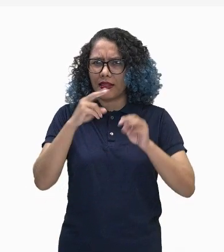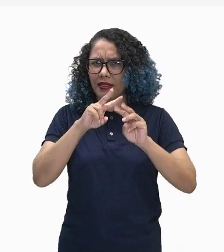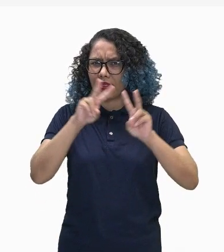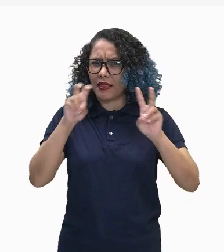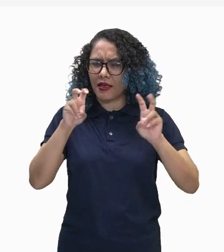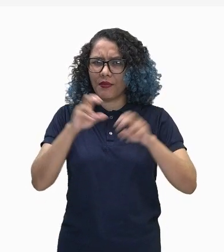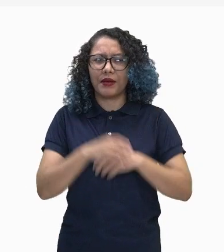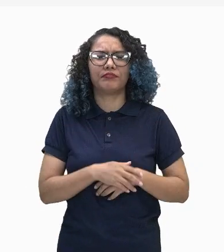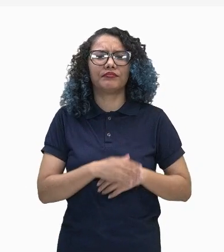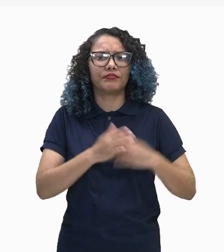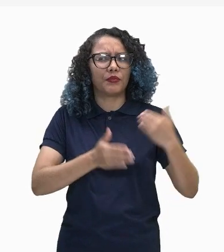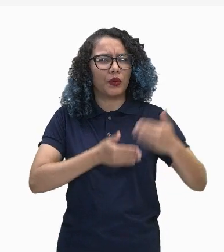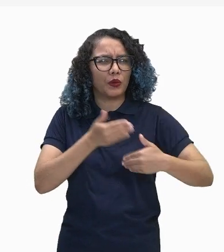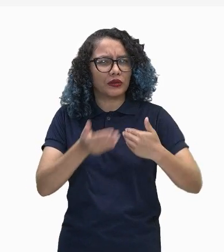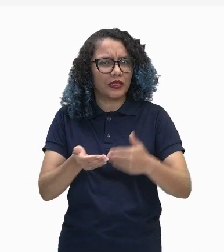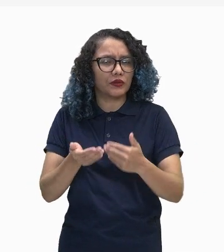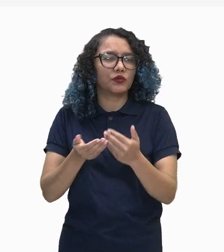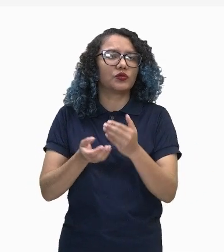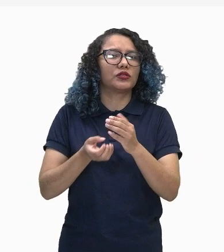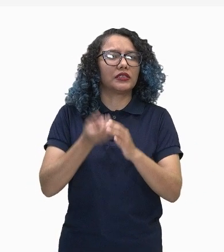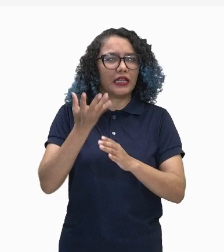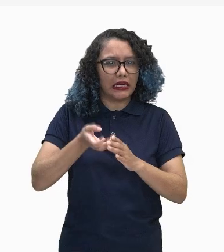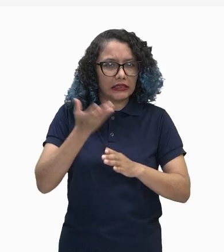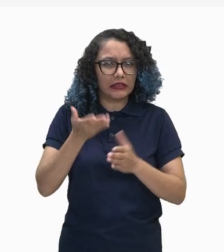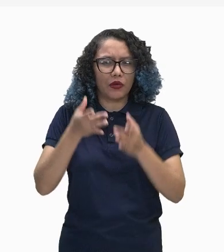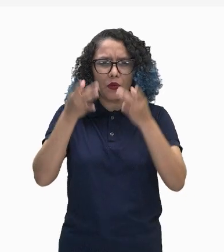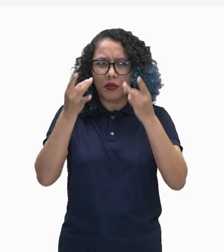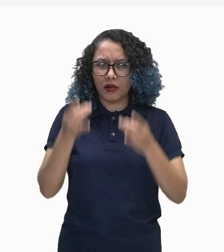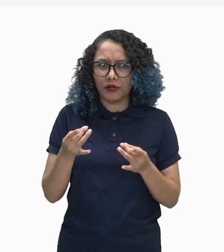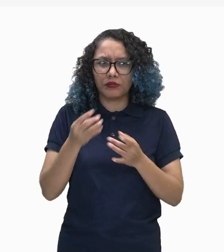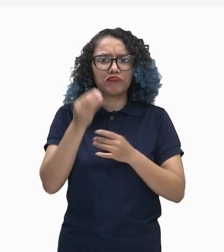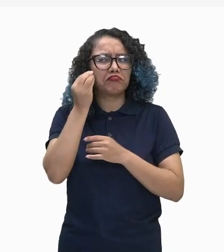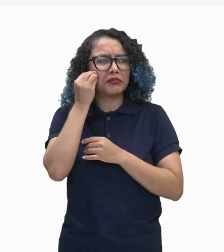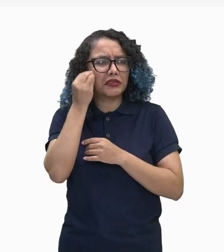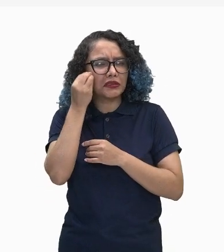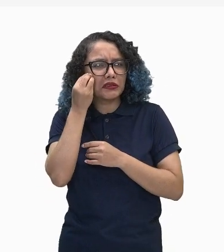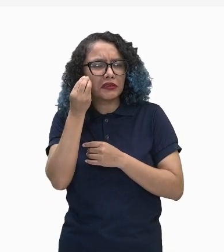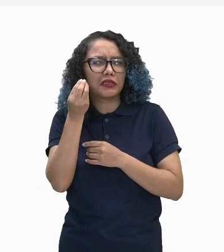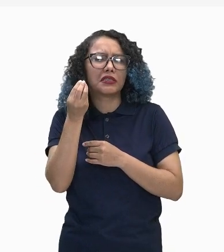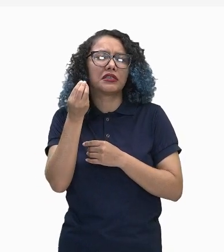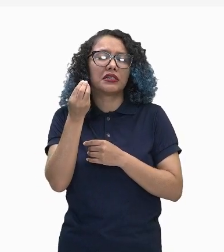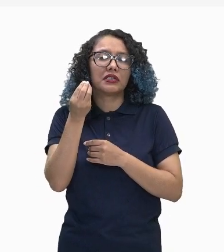conhecimento, processos de criação, detalhamento,